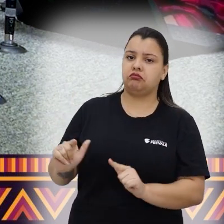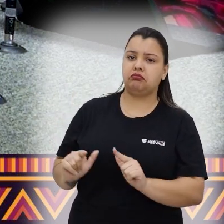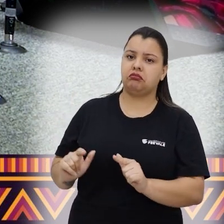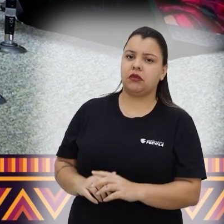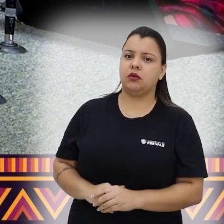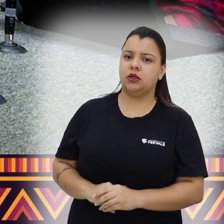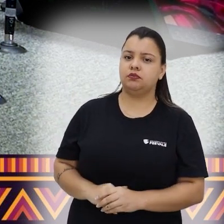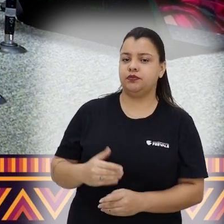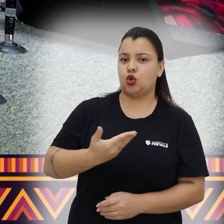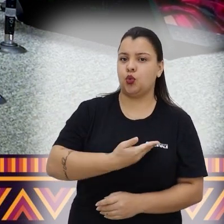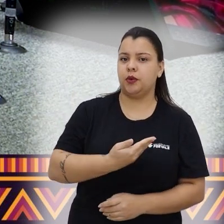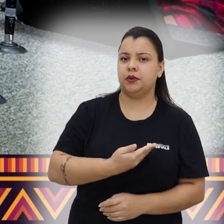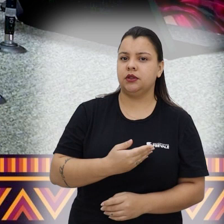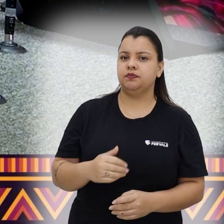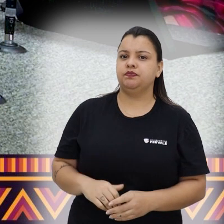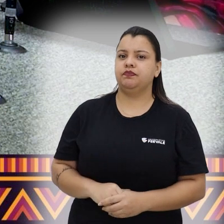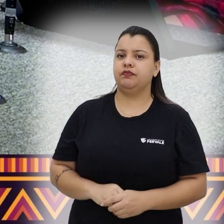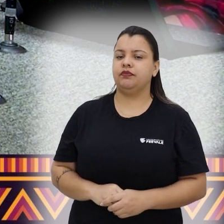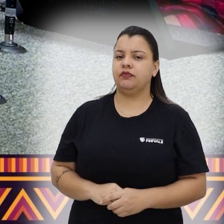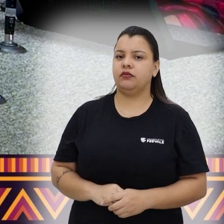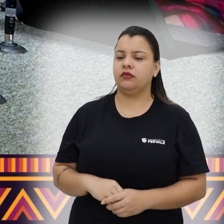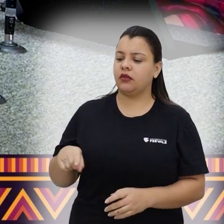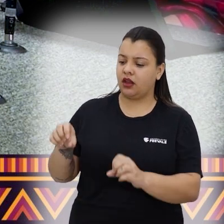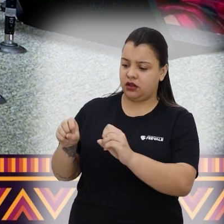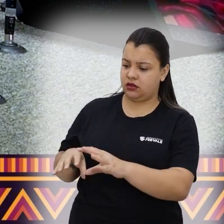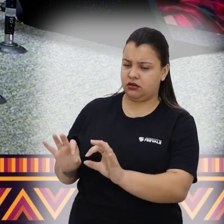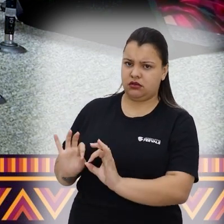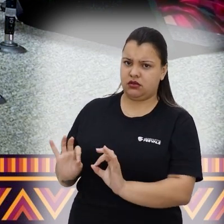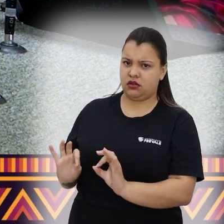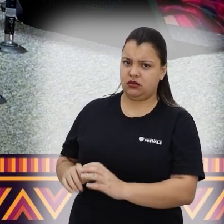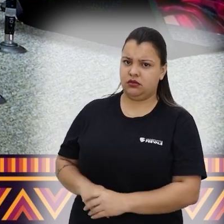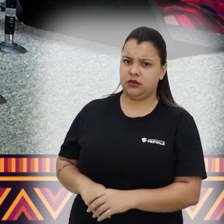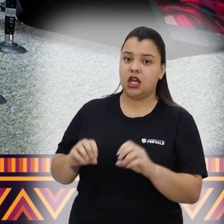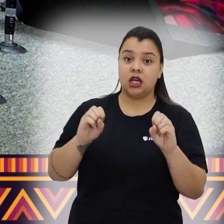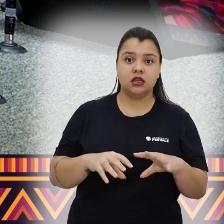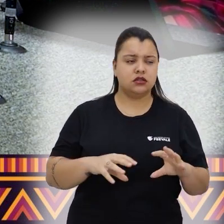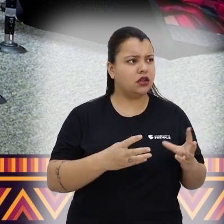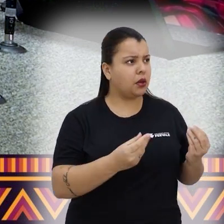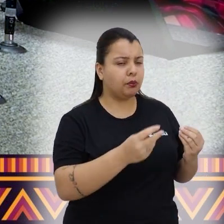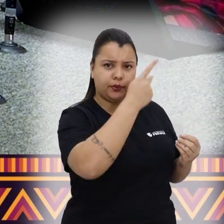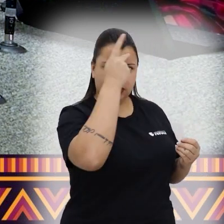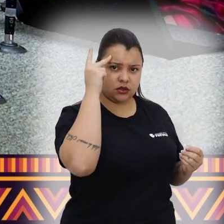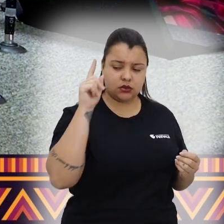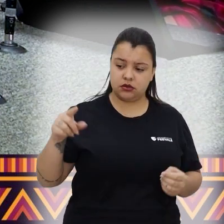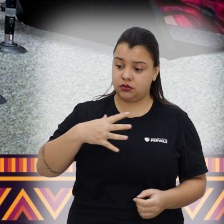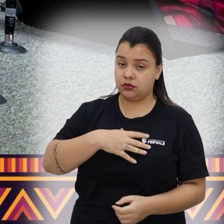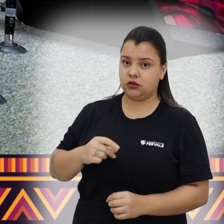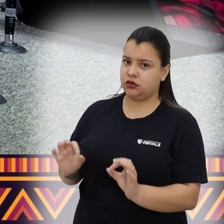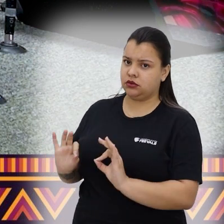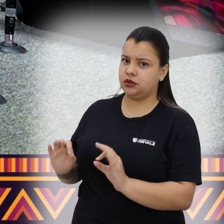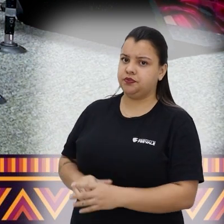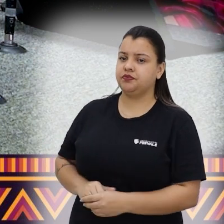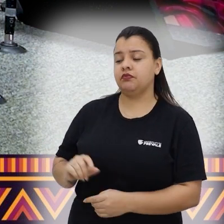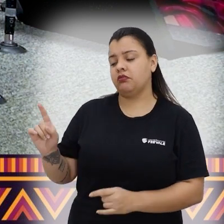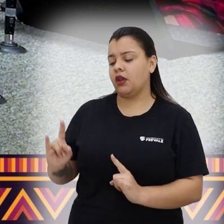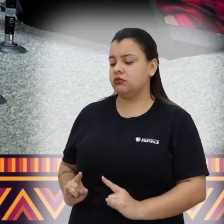hotel com uma amiga, né? Mas eu não ensinei nada para ele, ensinei muitas pessoas, eu não ensinei nada para ele. E lá, nesse hotel, ele